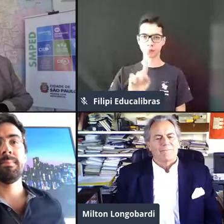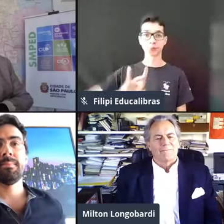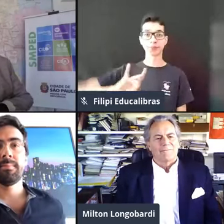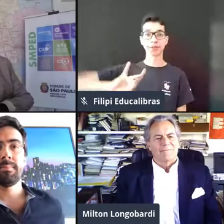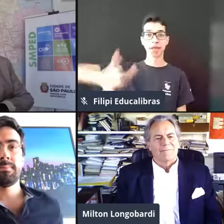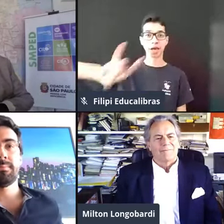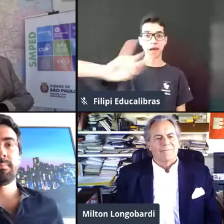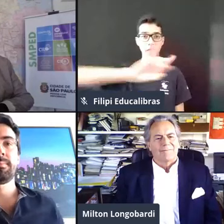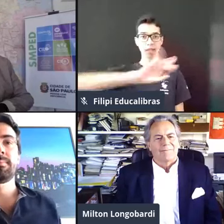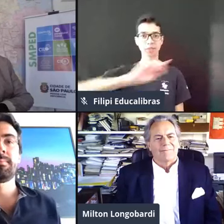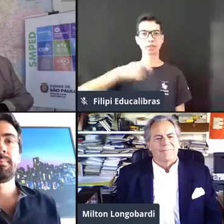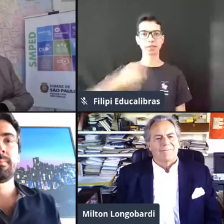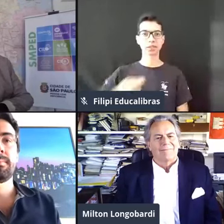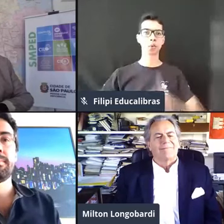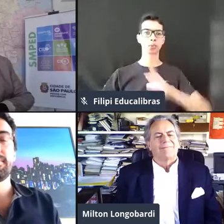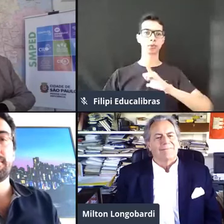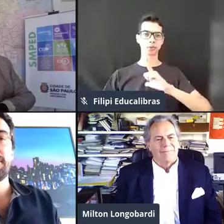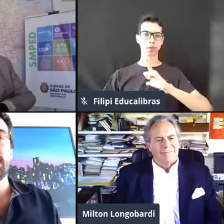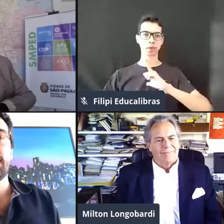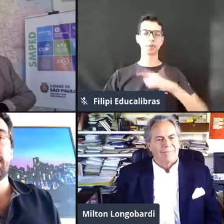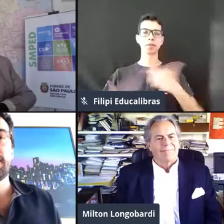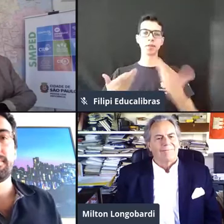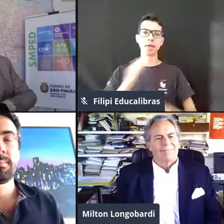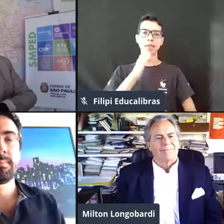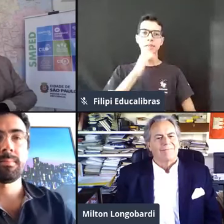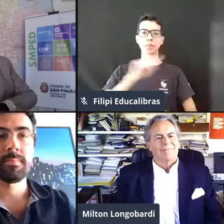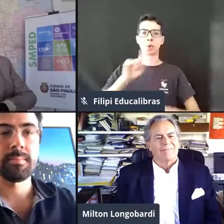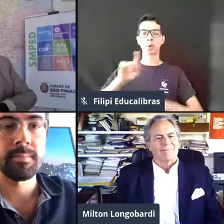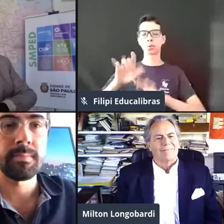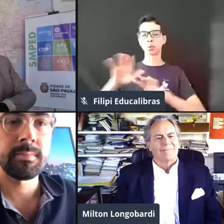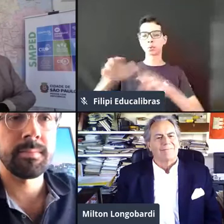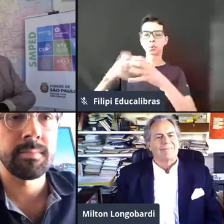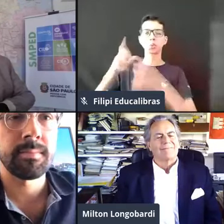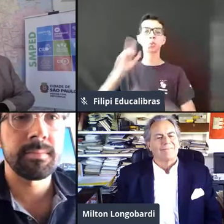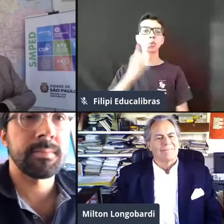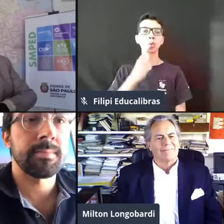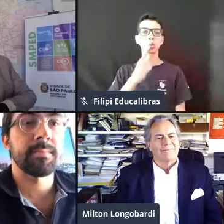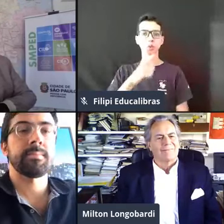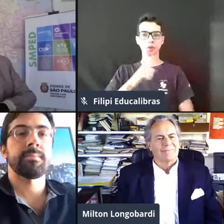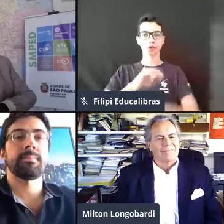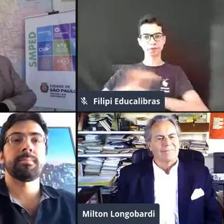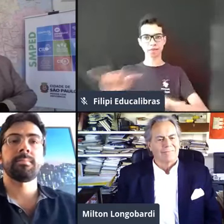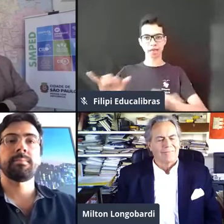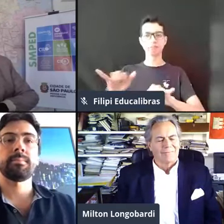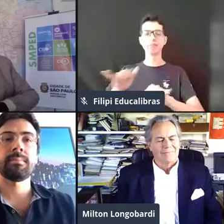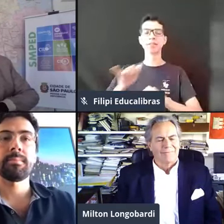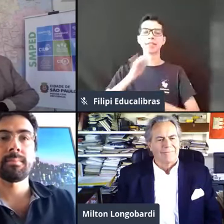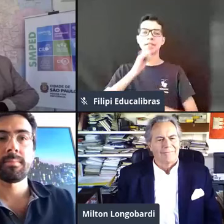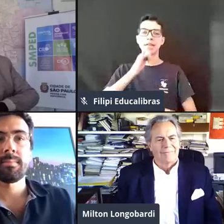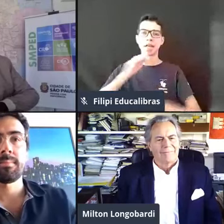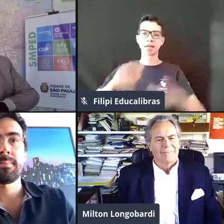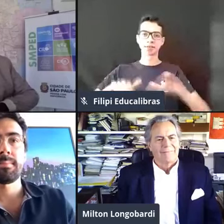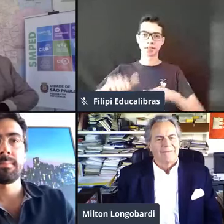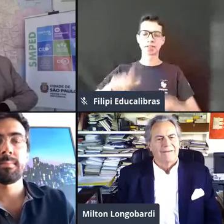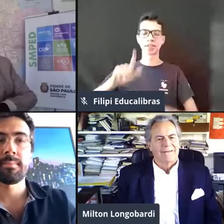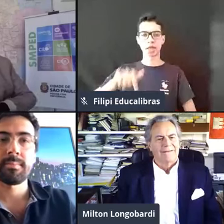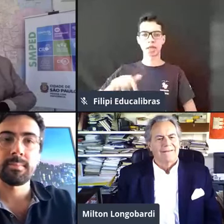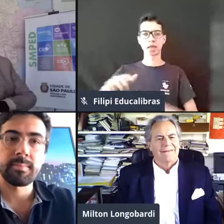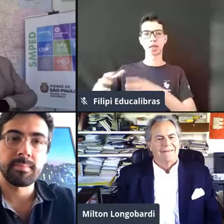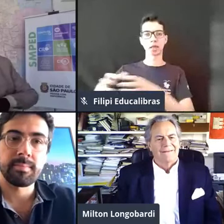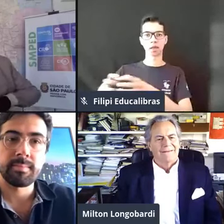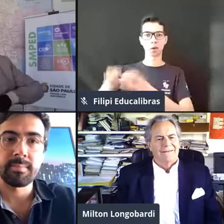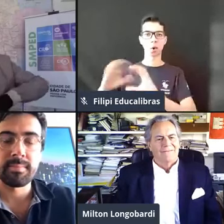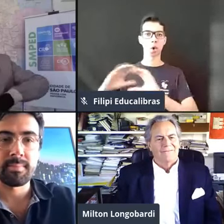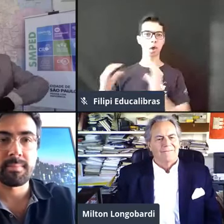para a comunidade surda, porque geralmente é um surdo, né? Ou alguém da comunidade, intérpretes também,